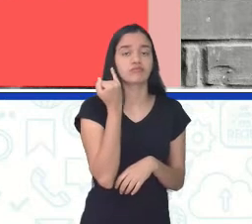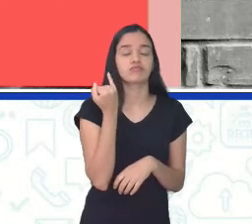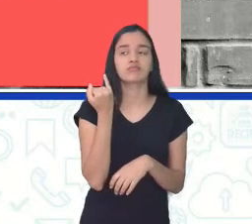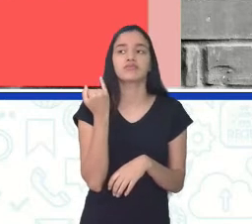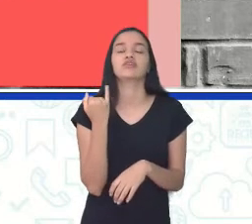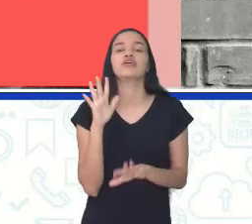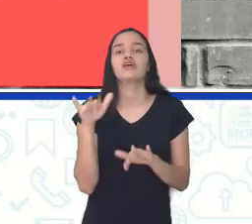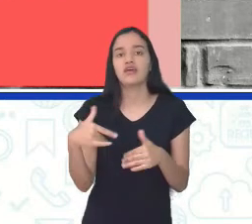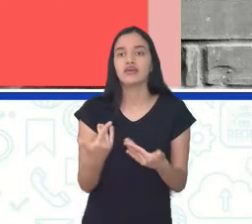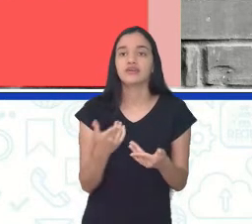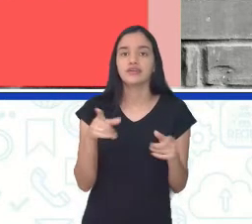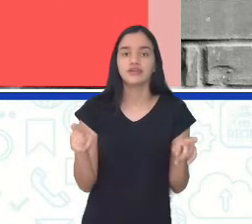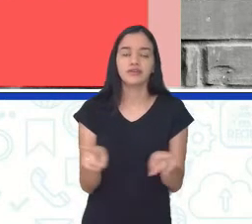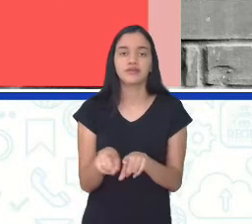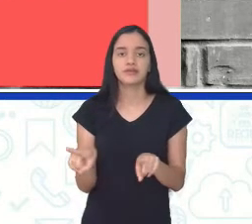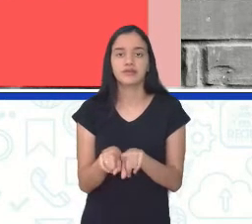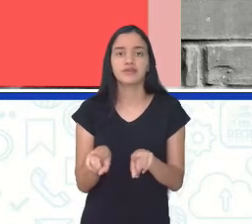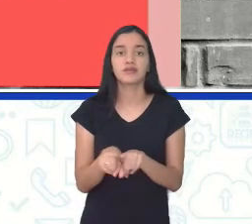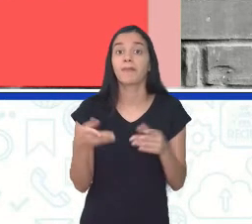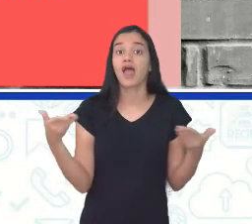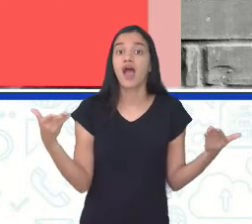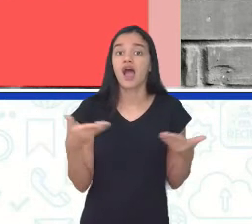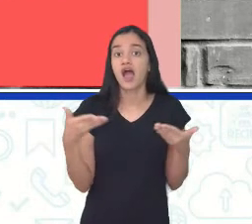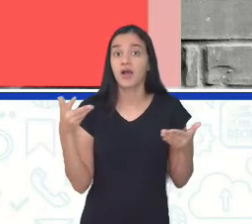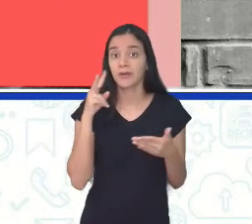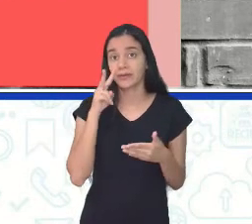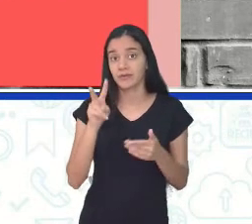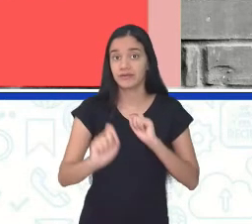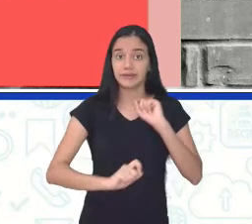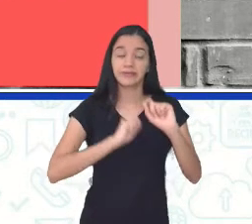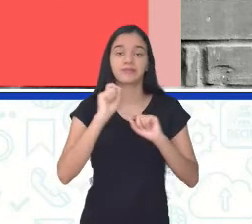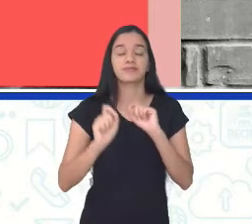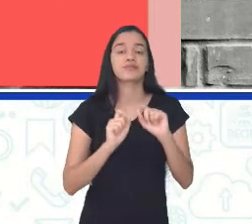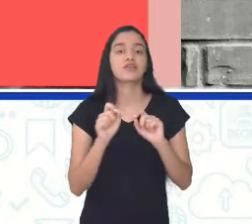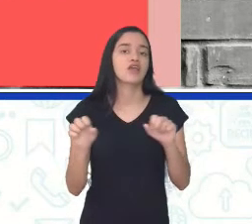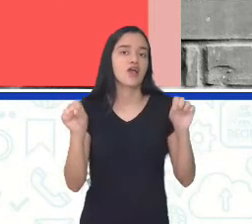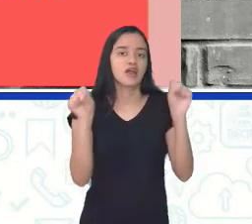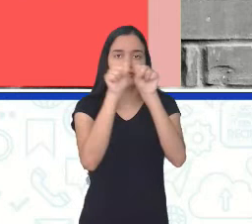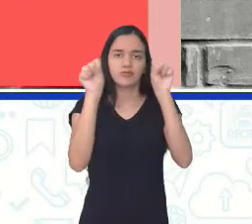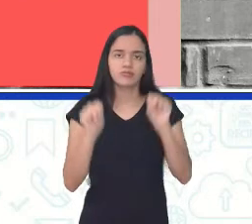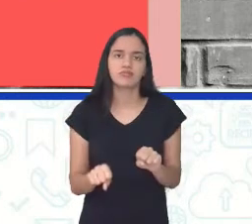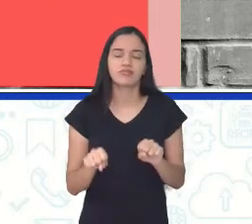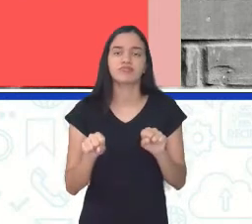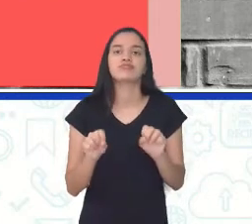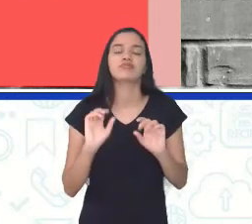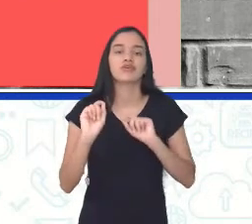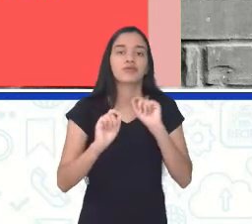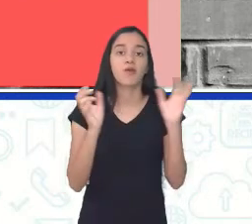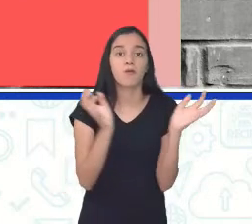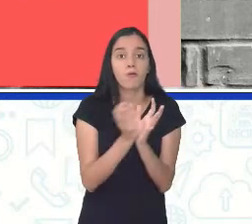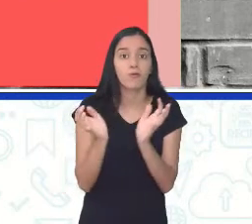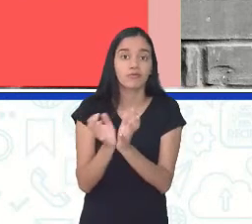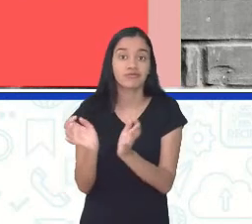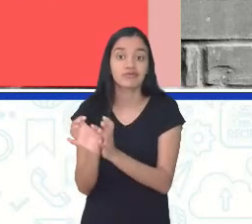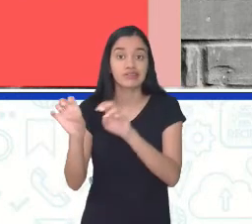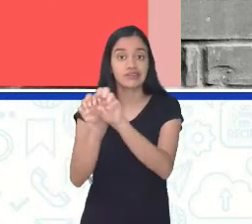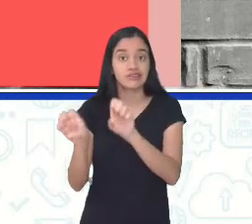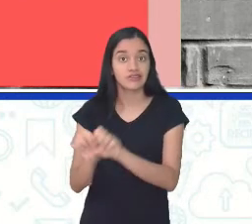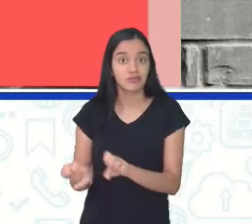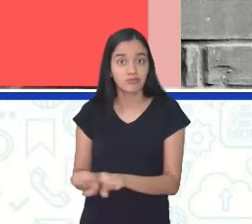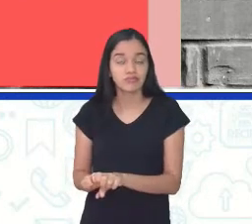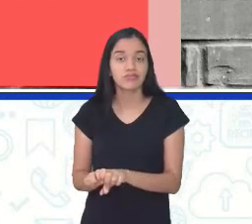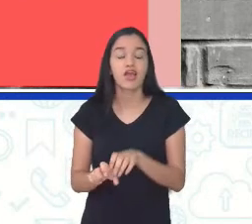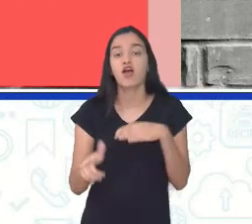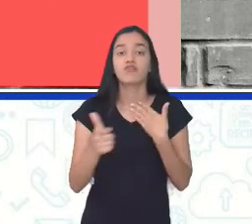aí a esse meio, né? Agora eu estou vendo que esse sistema, ele dispõe de um conjunto de estrutura,